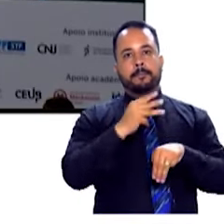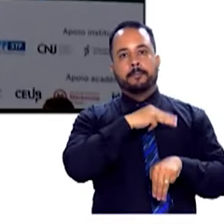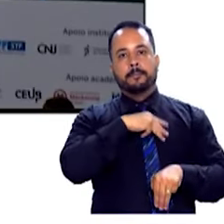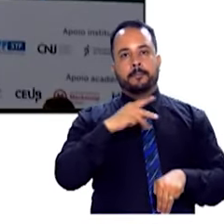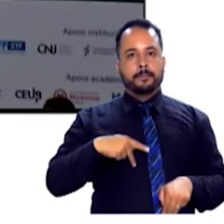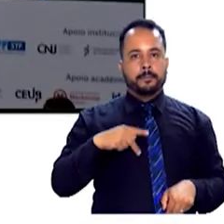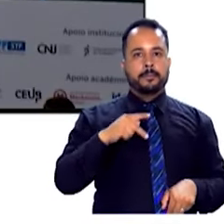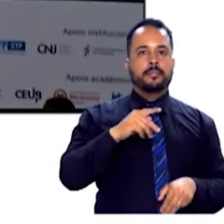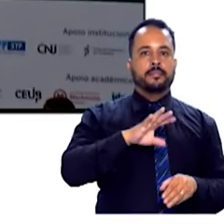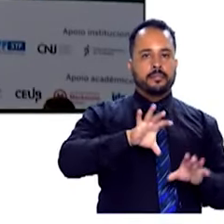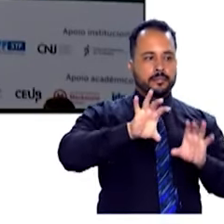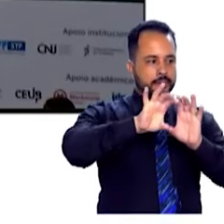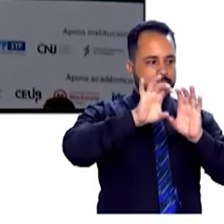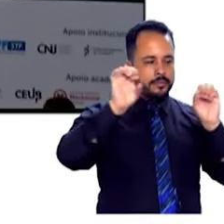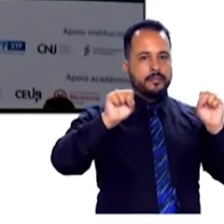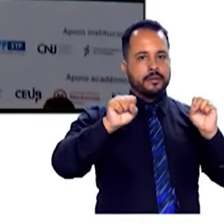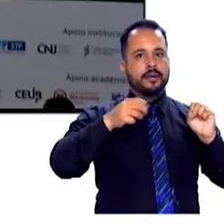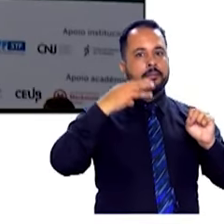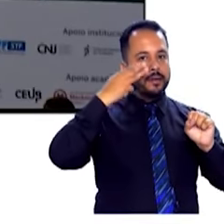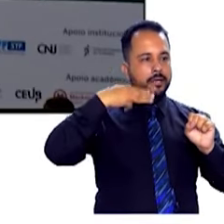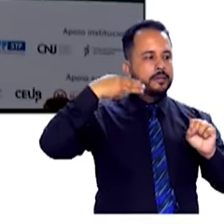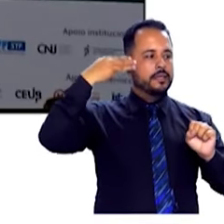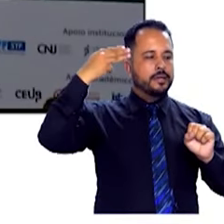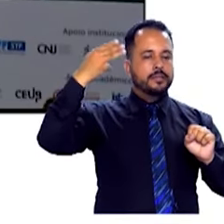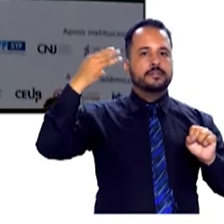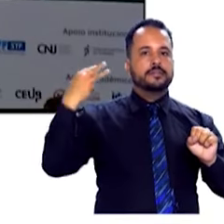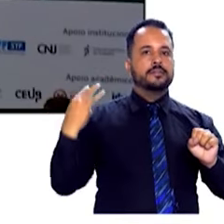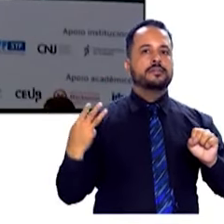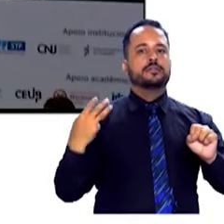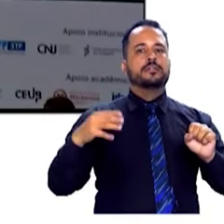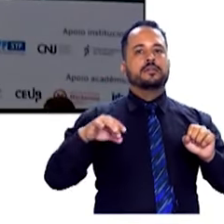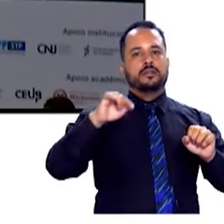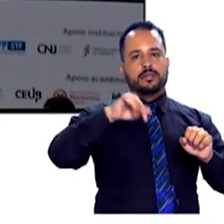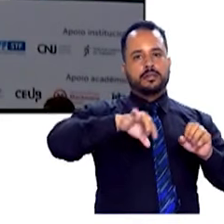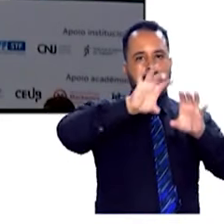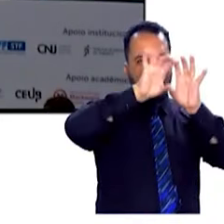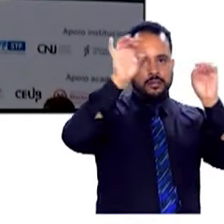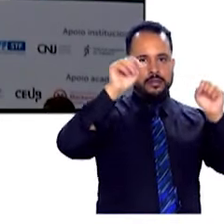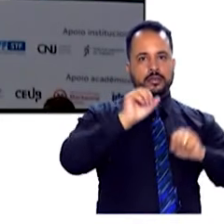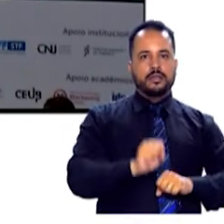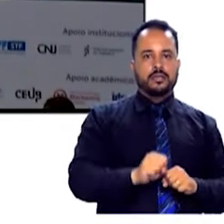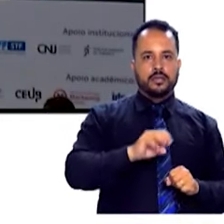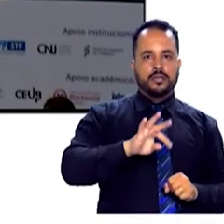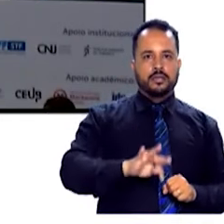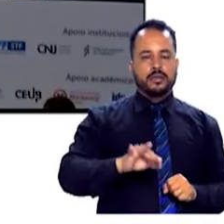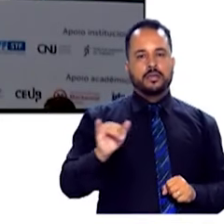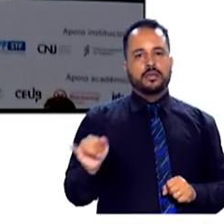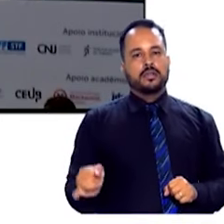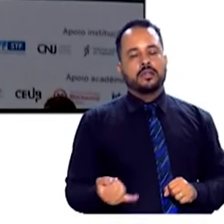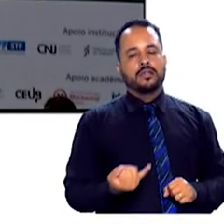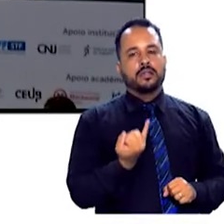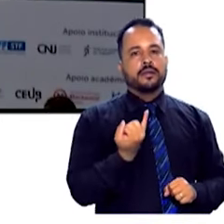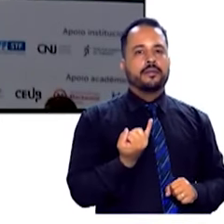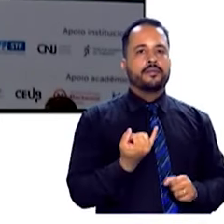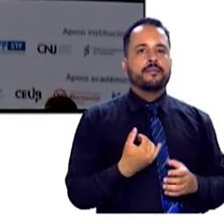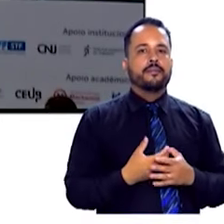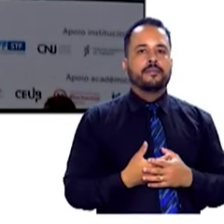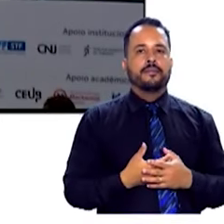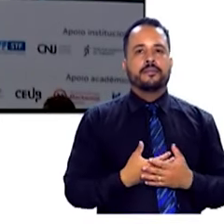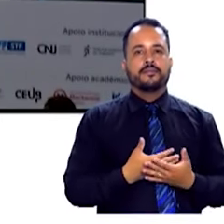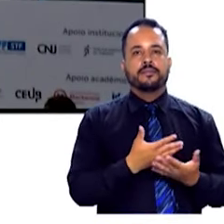tribunal e também de toda a equipe do STJ e enalteço aqui